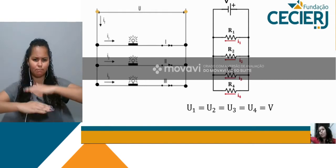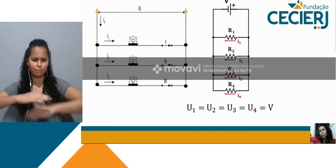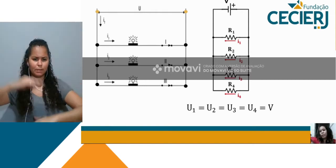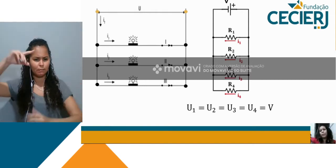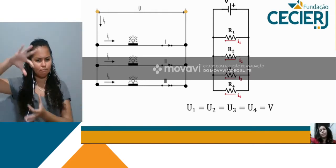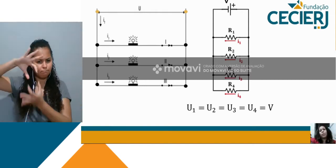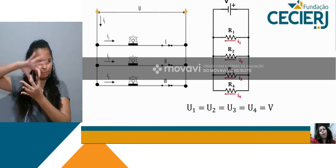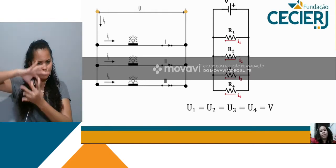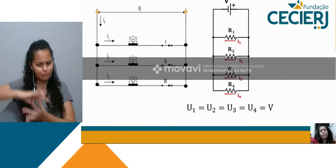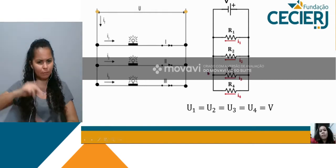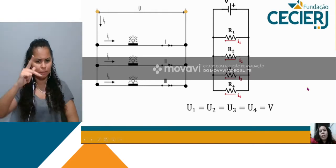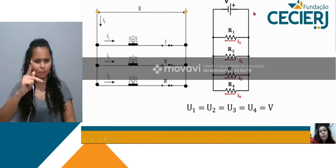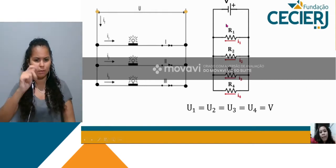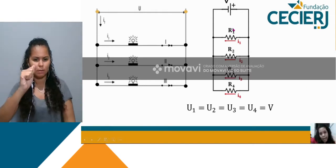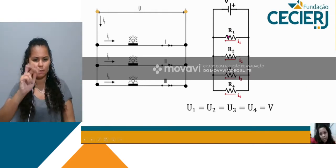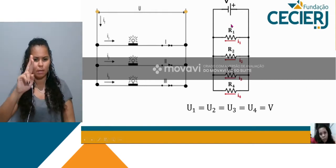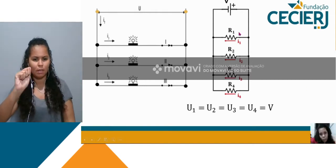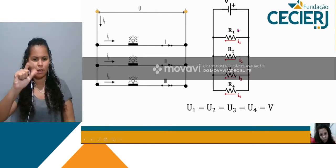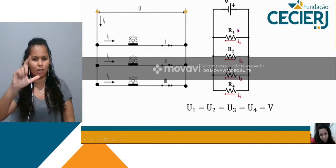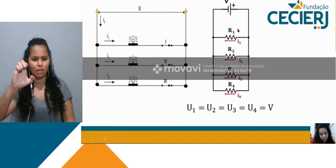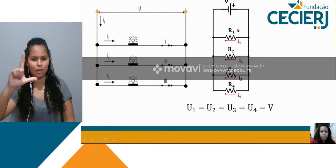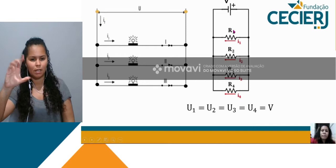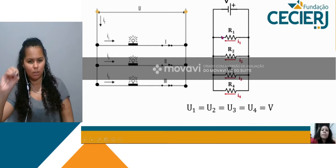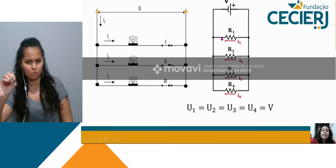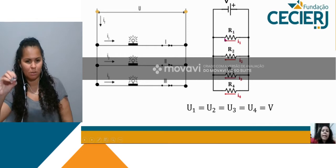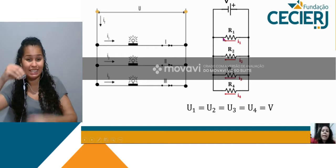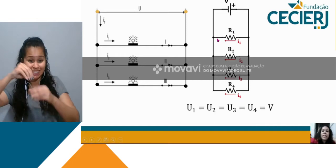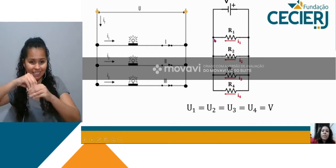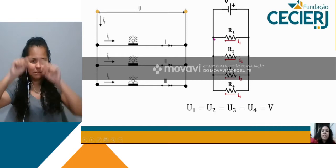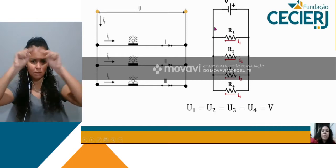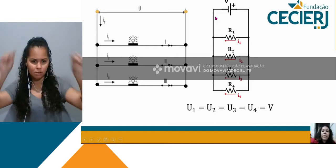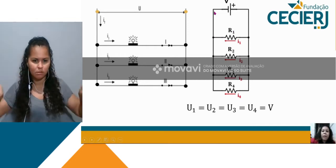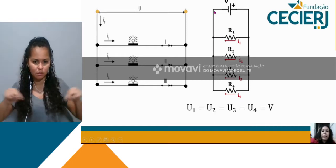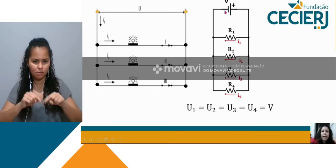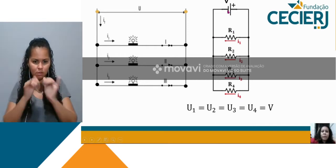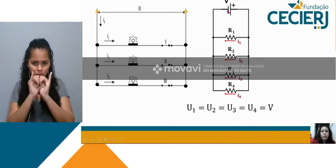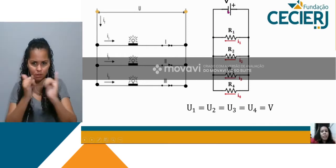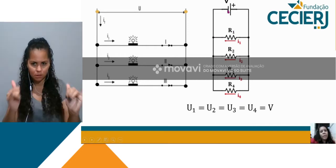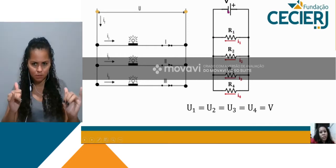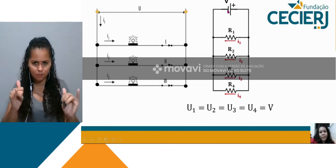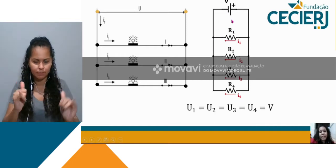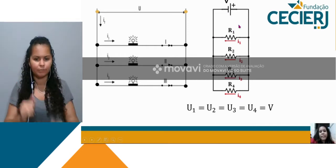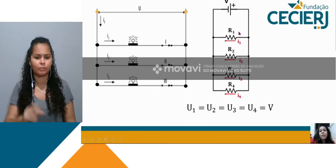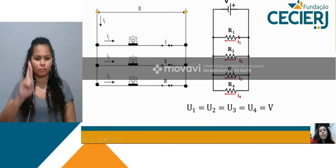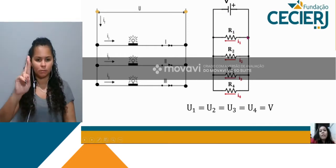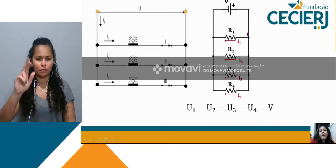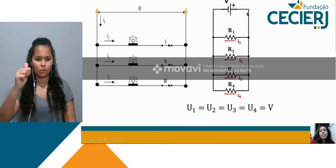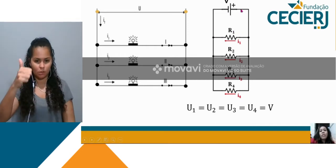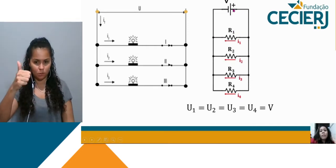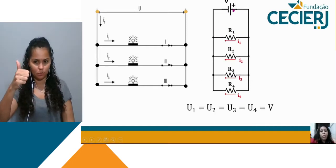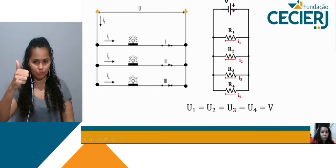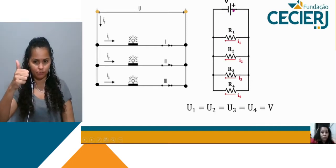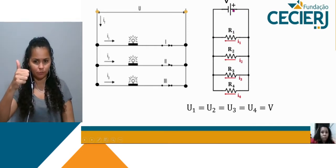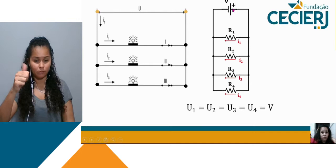de um circuito. Então, olha, R1 tem este terminal ligado em um dos terminais da bateria e